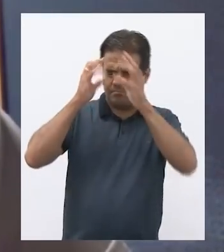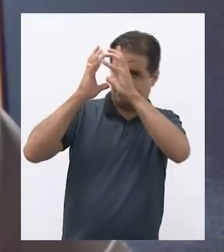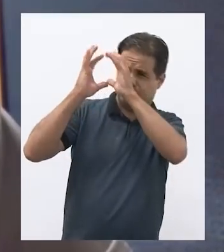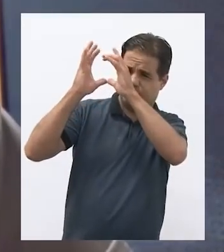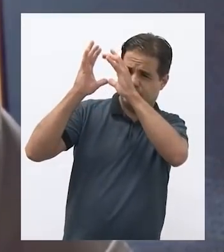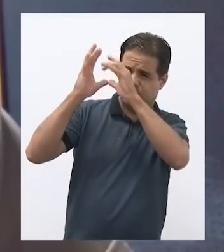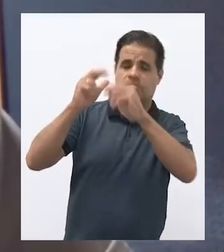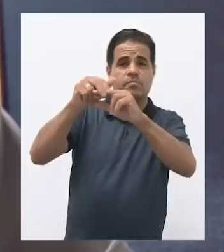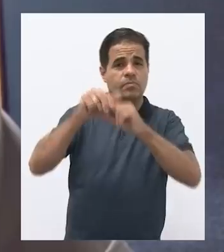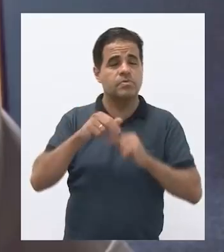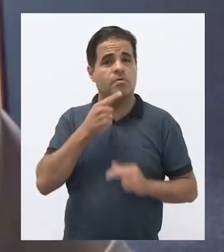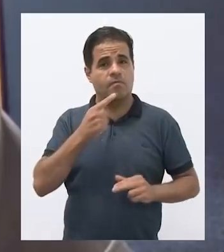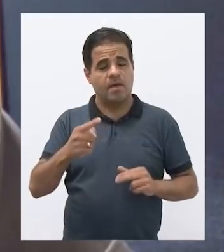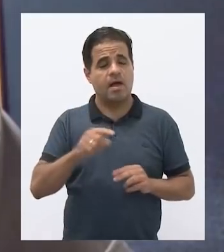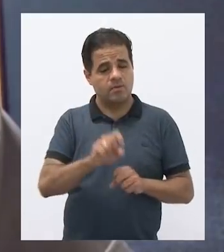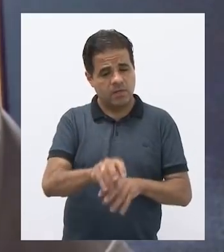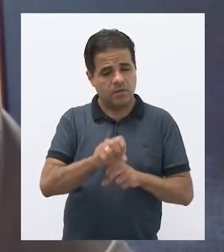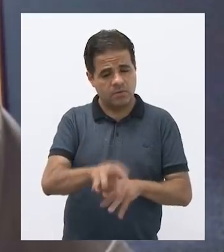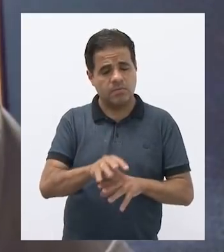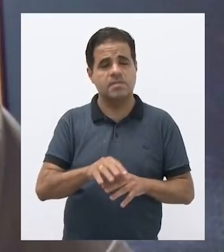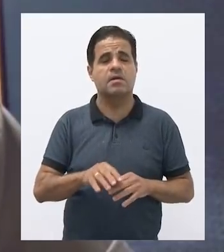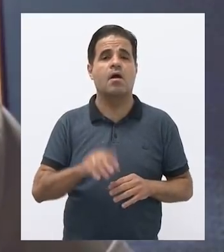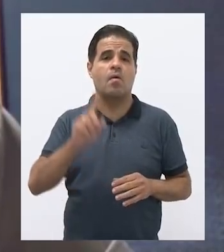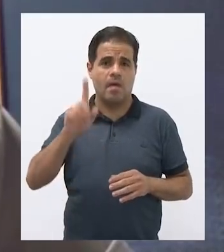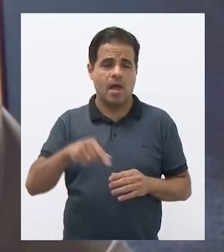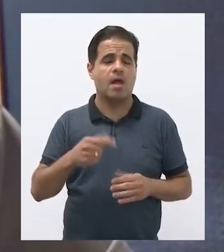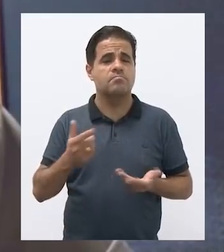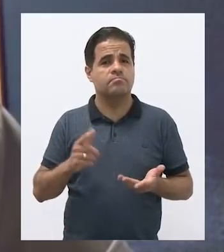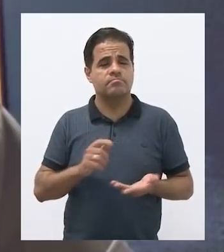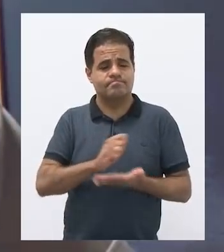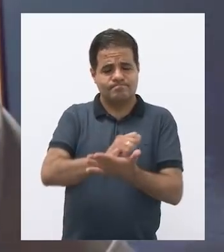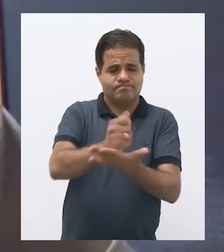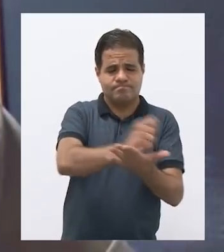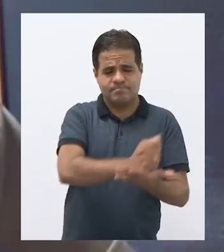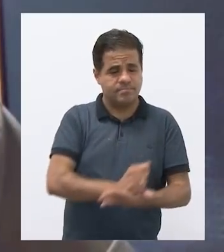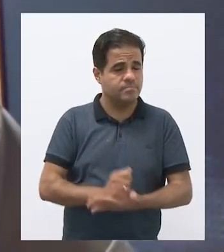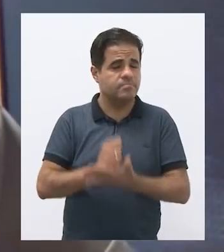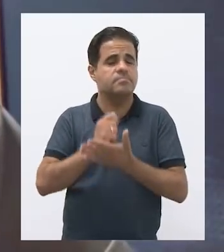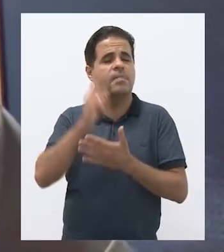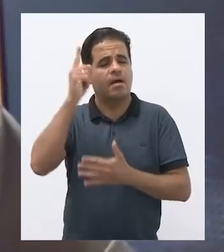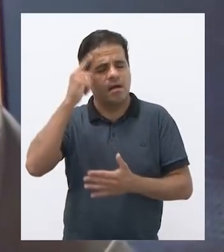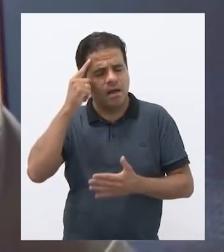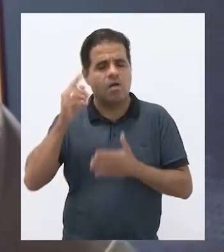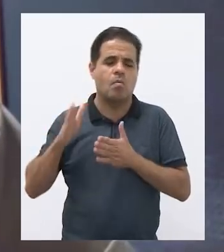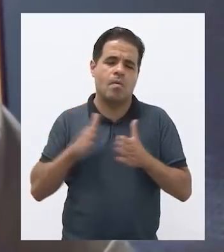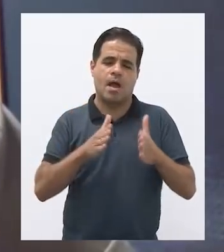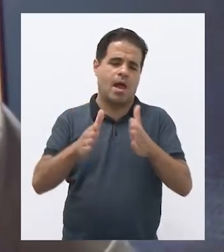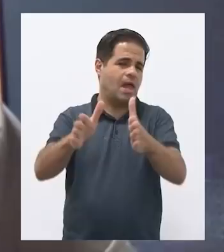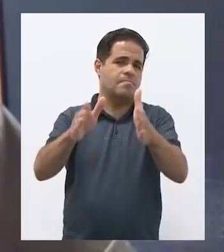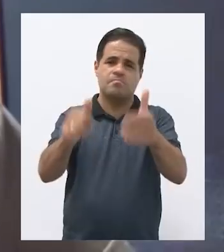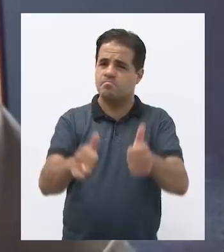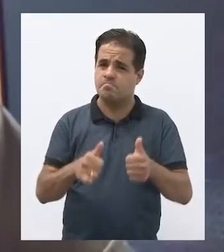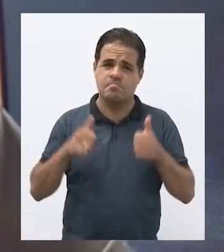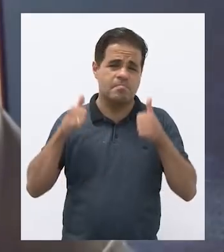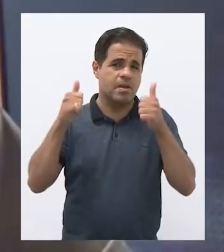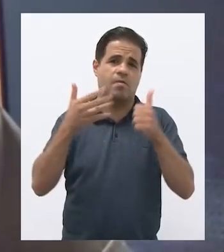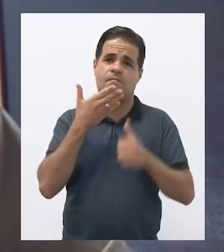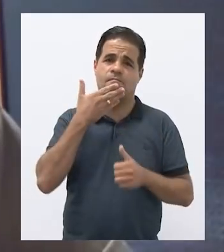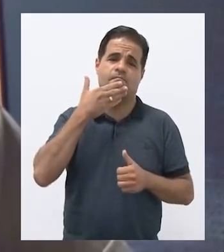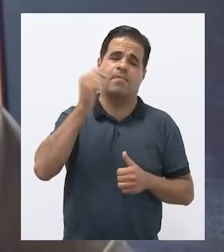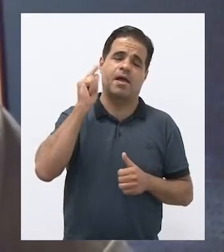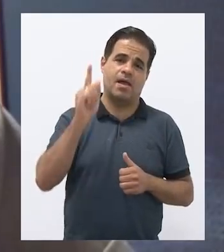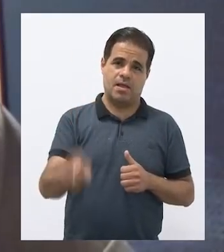Por isso que eu digo que, no caso da educação, a gamificação é o caminho mais